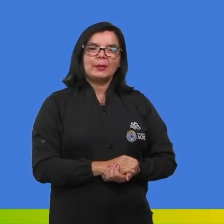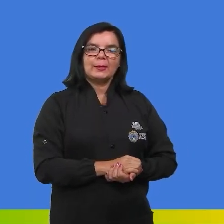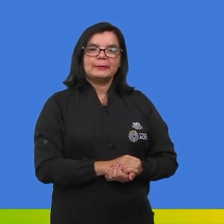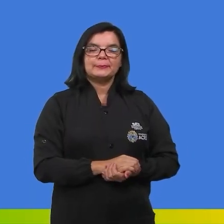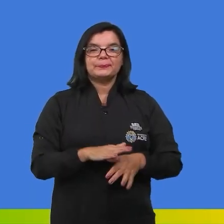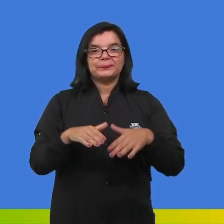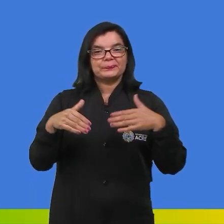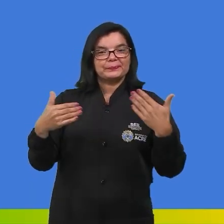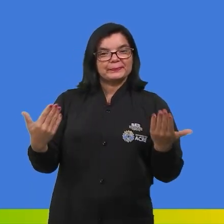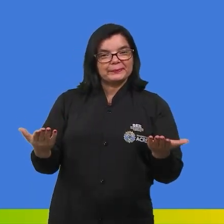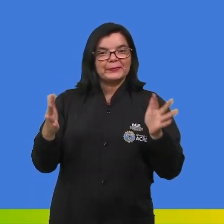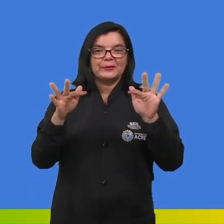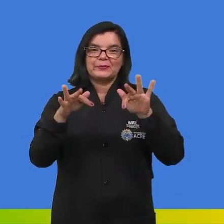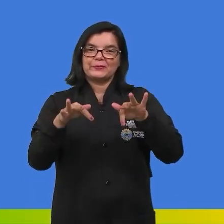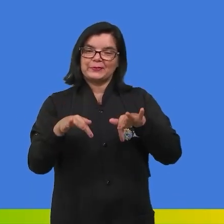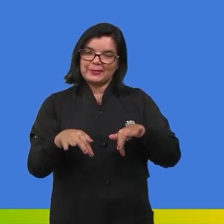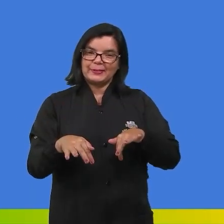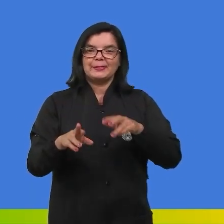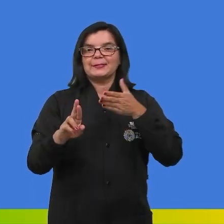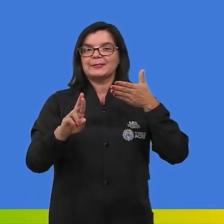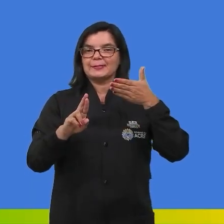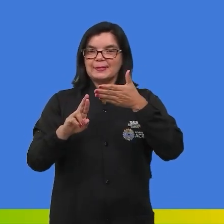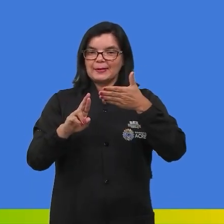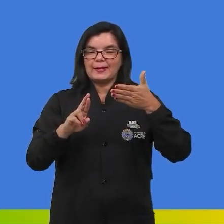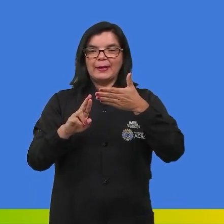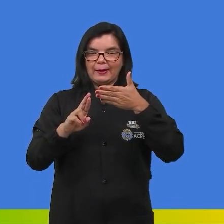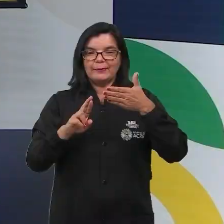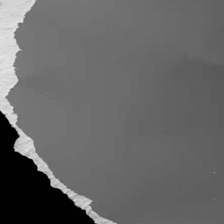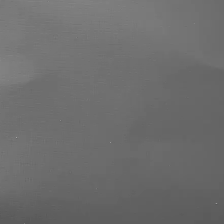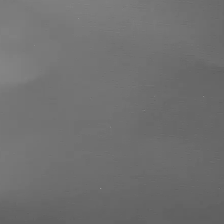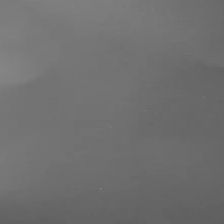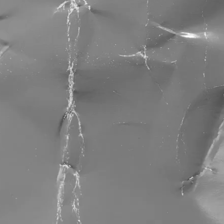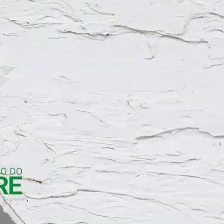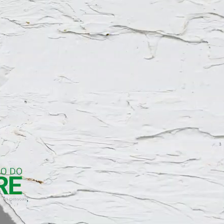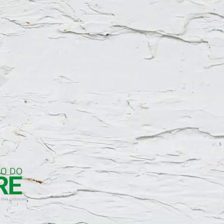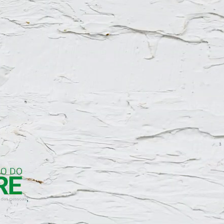E aí, galerinha, nós finalizamos aí nossas referências bibliográficas, né?